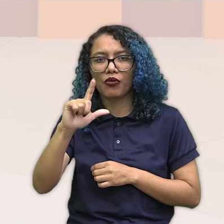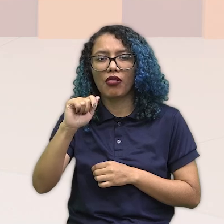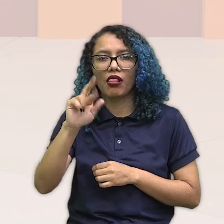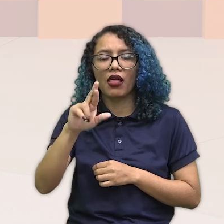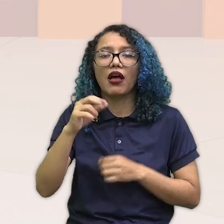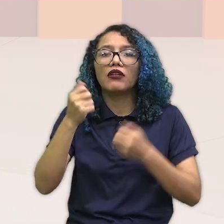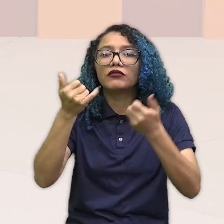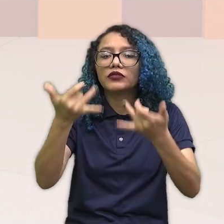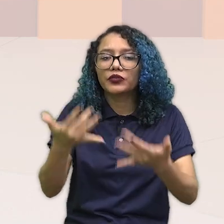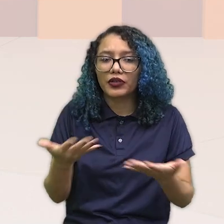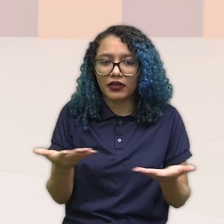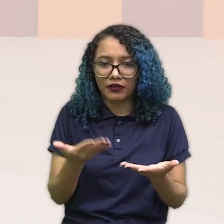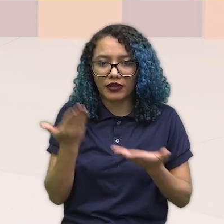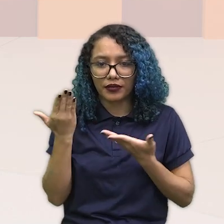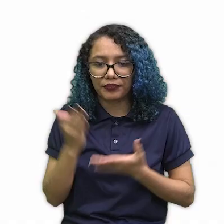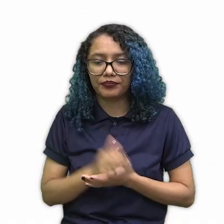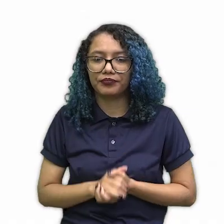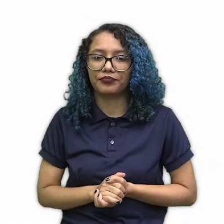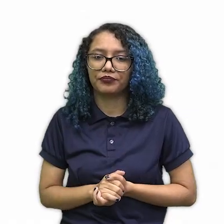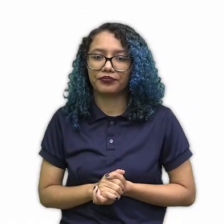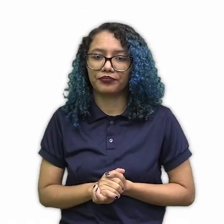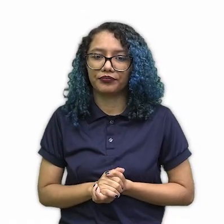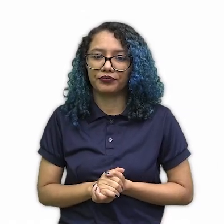o porquê. Acompanhem comigo.